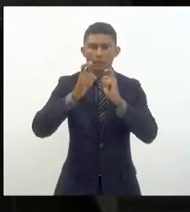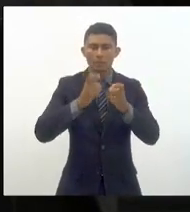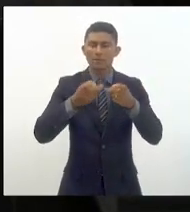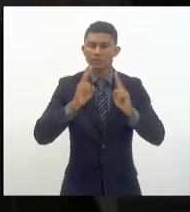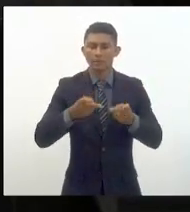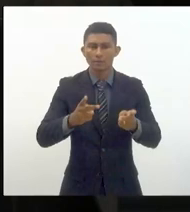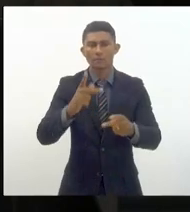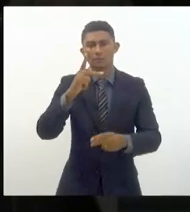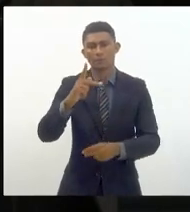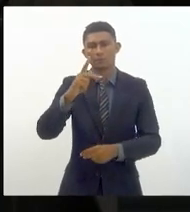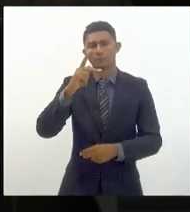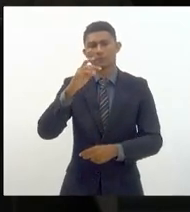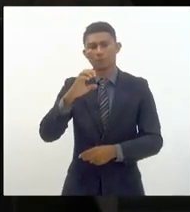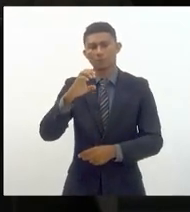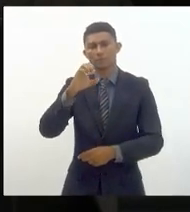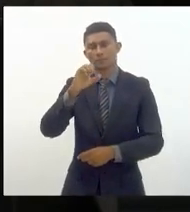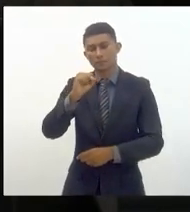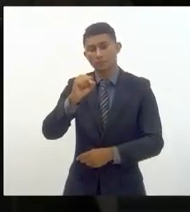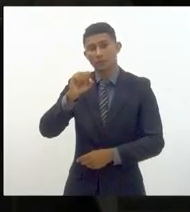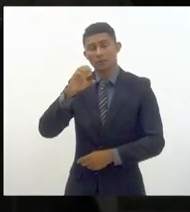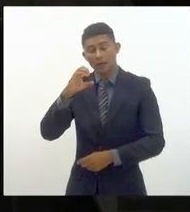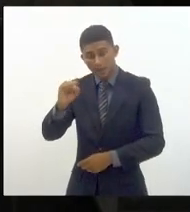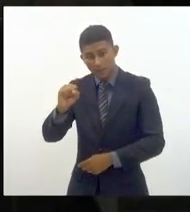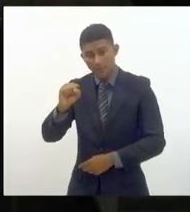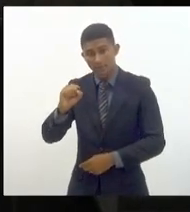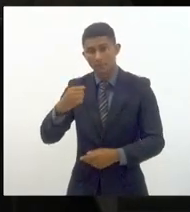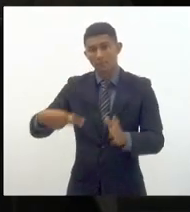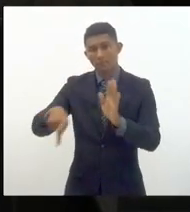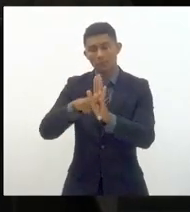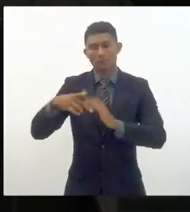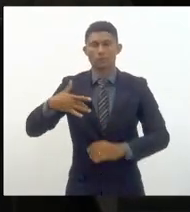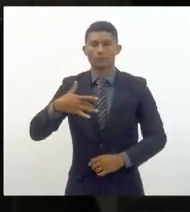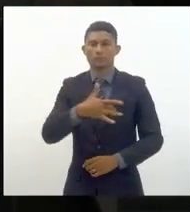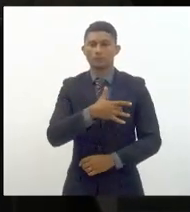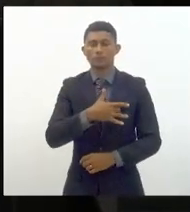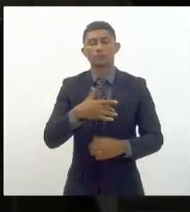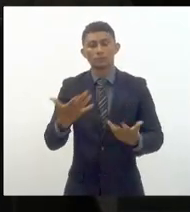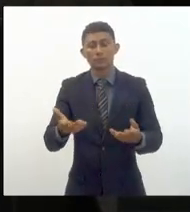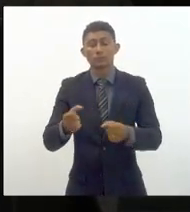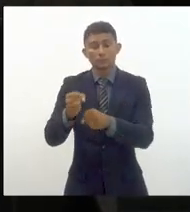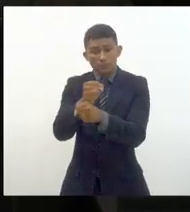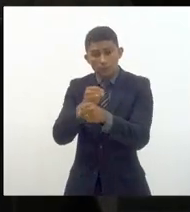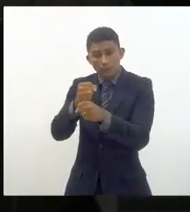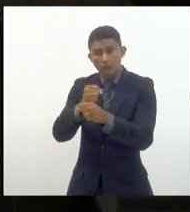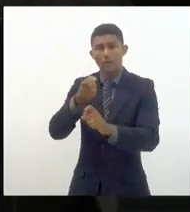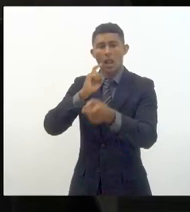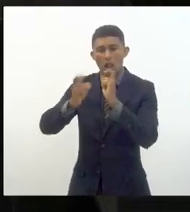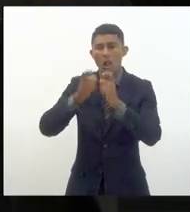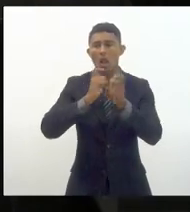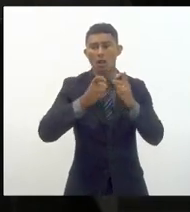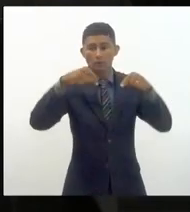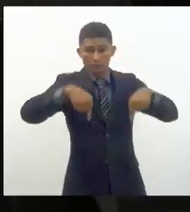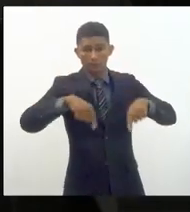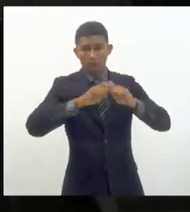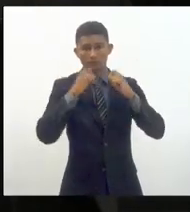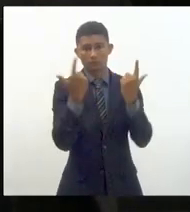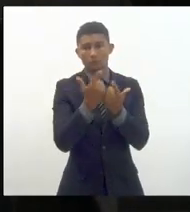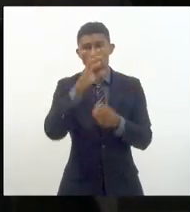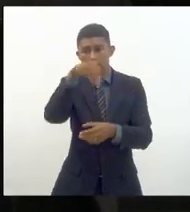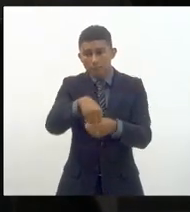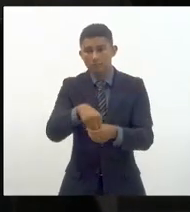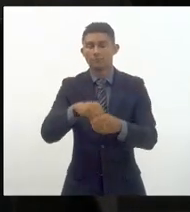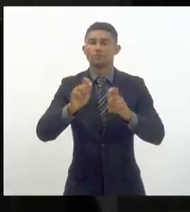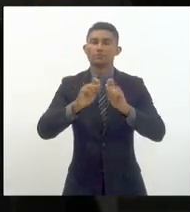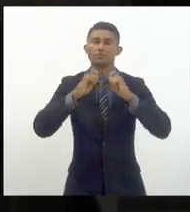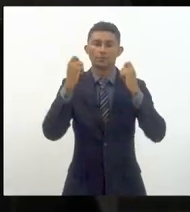pccs da saúde né importante ressaltar depois de anos de discussão aqui na Assembleia Assembleia foi